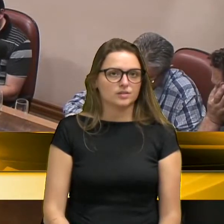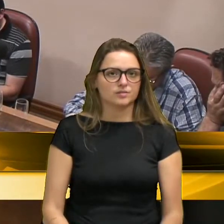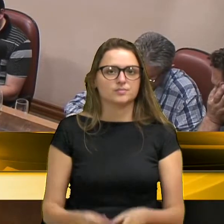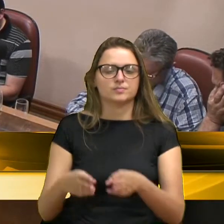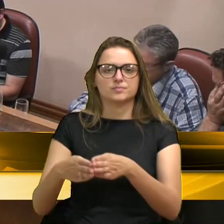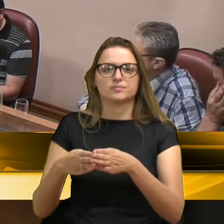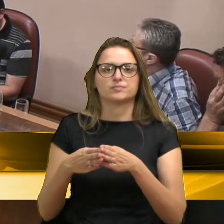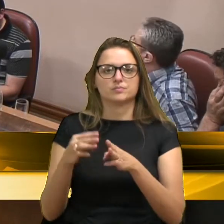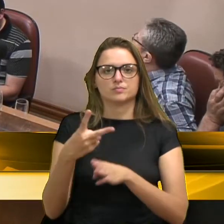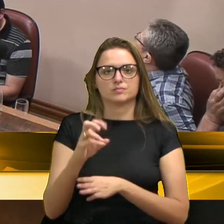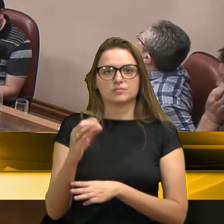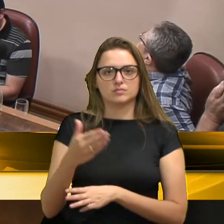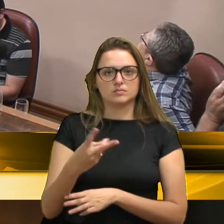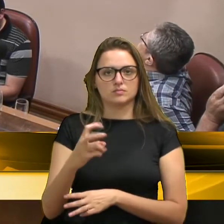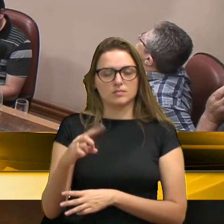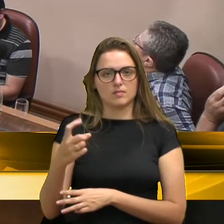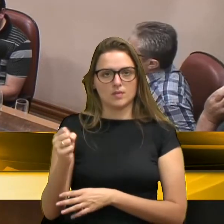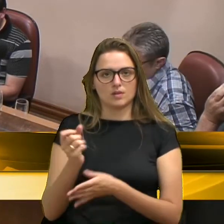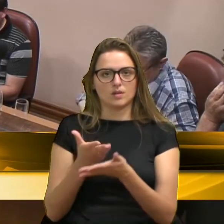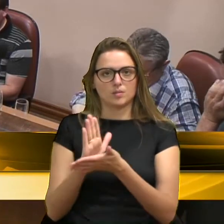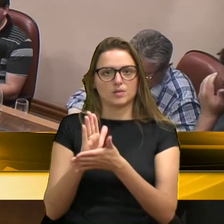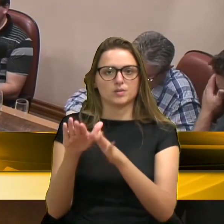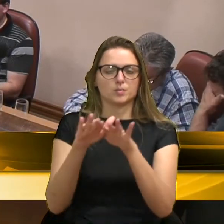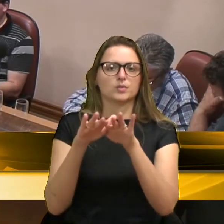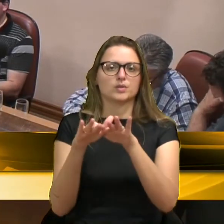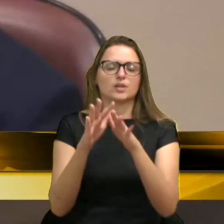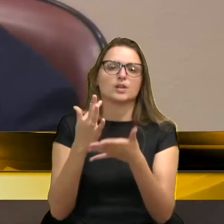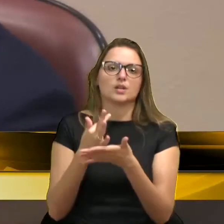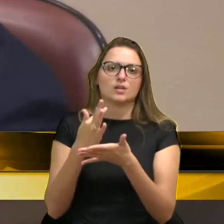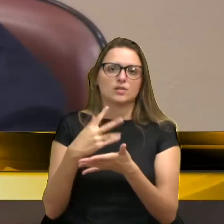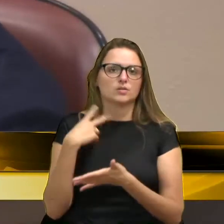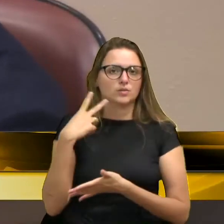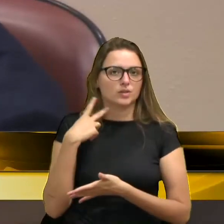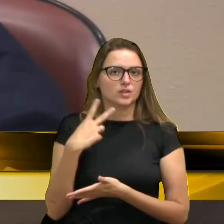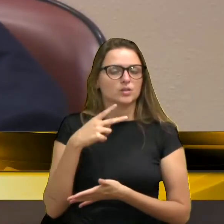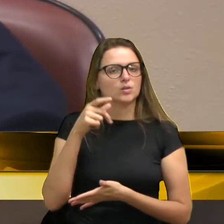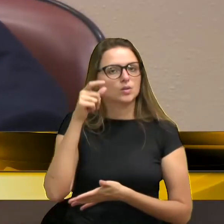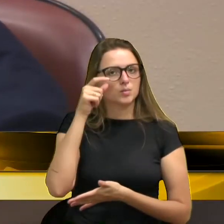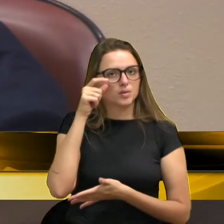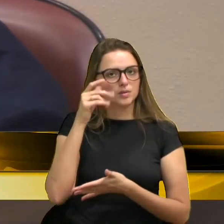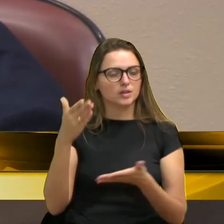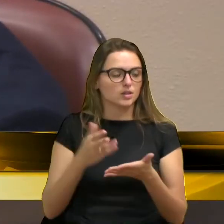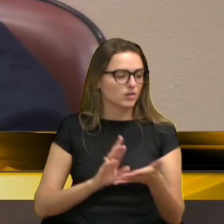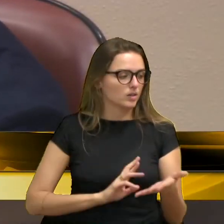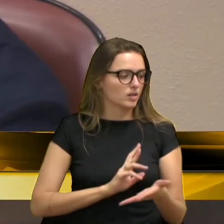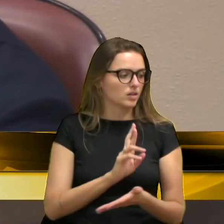Moção número 20/2018, aprovada por unanimidade com a ausência do vereador Paulo Périco, que está em representação.